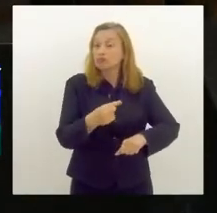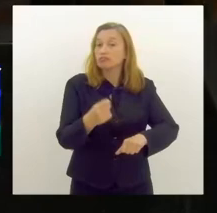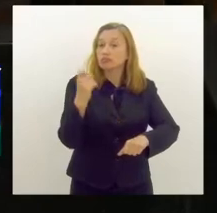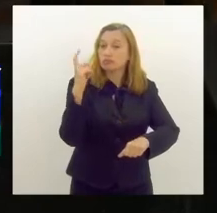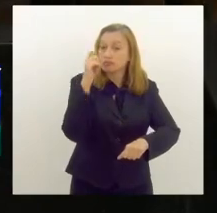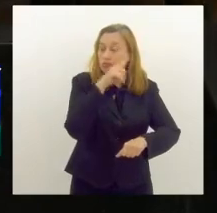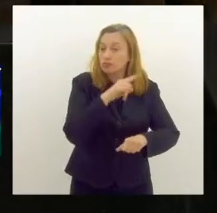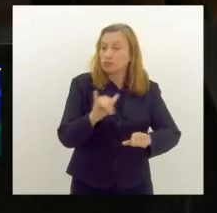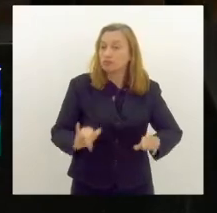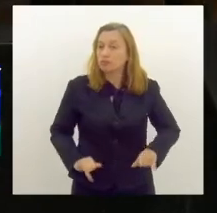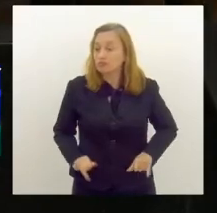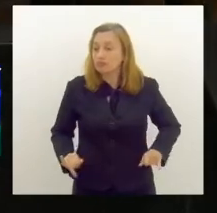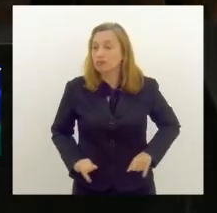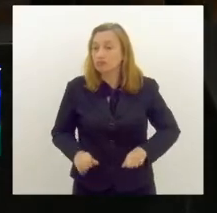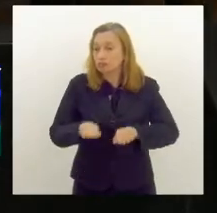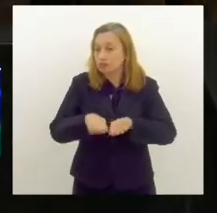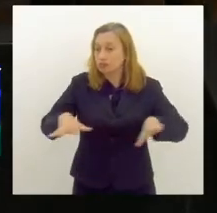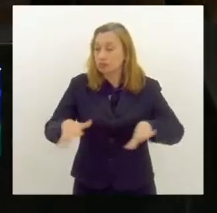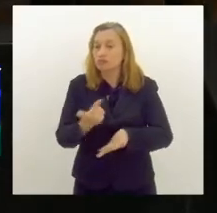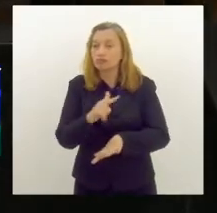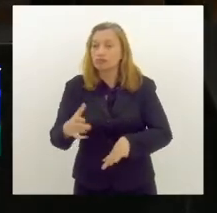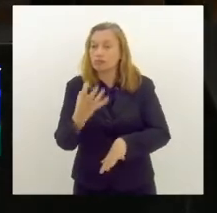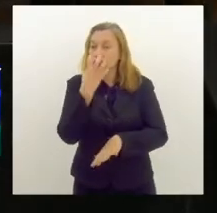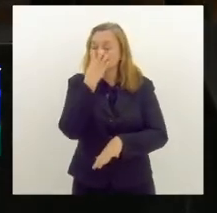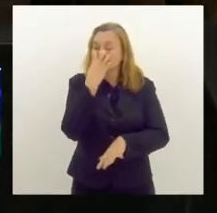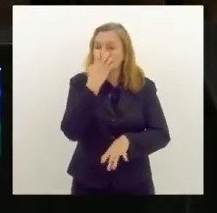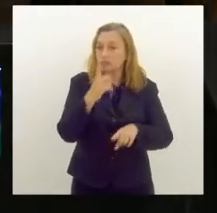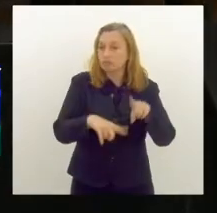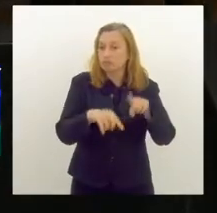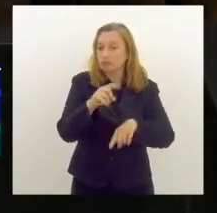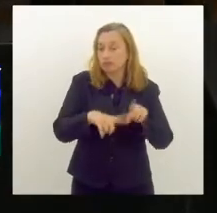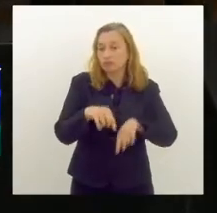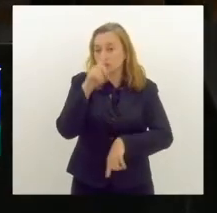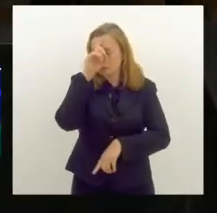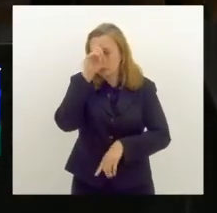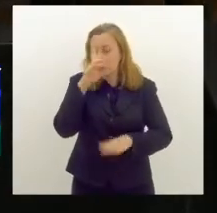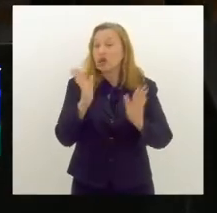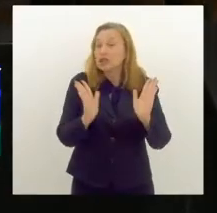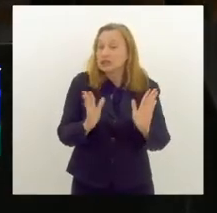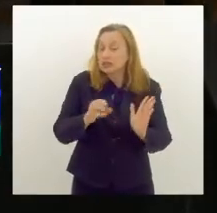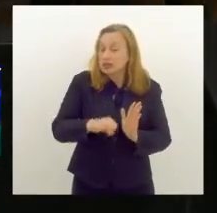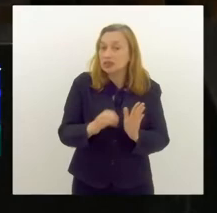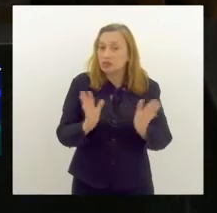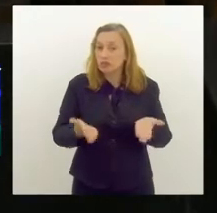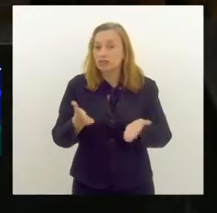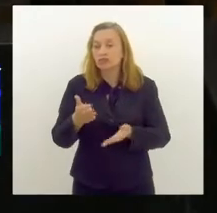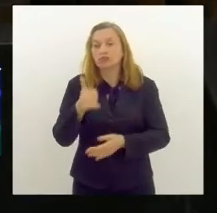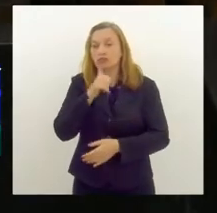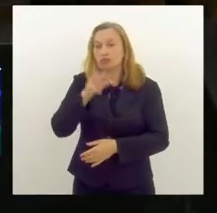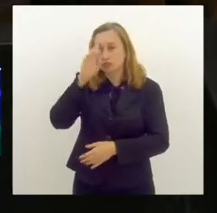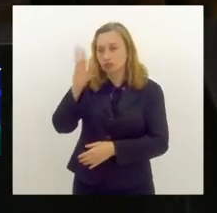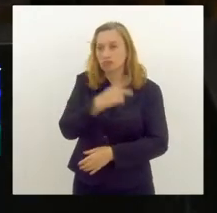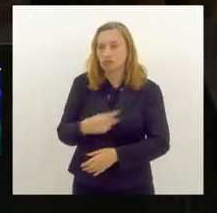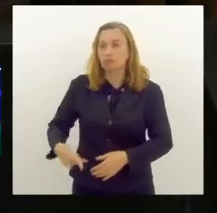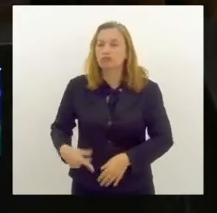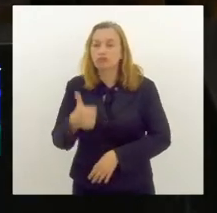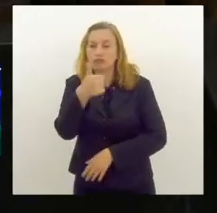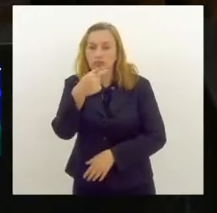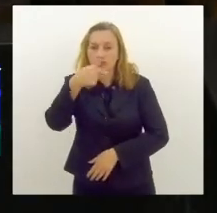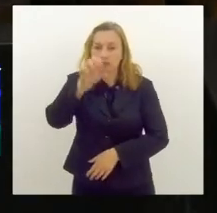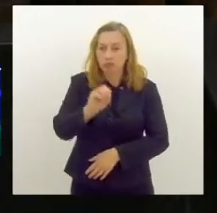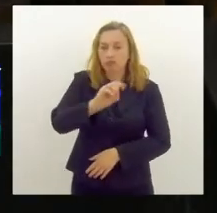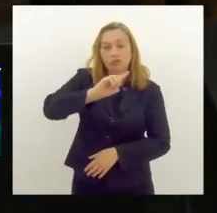da pandemia não tinha respiradores. Então, se hoje, senhora presidenta, temos 70 mil